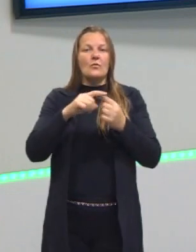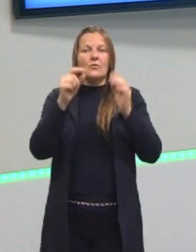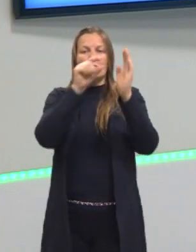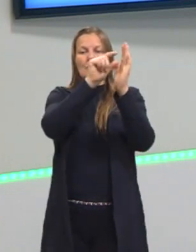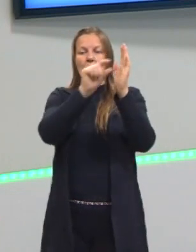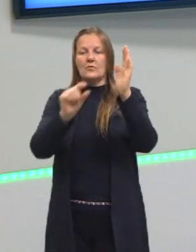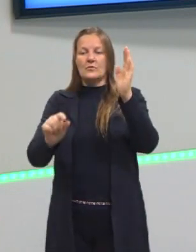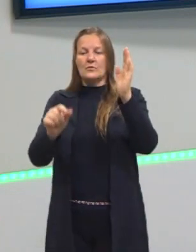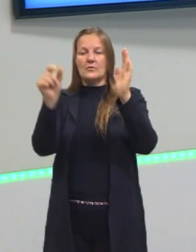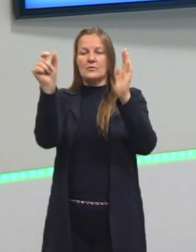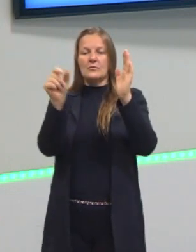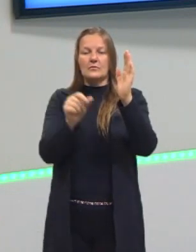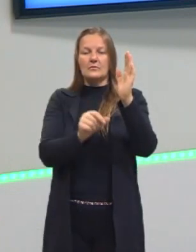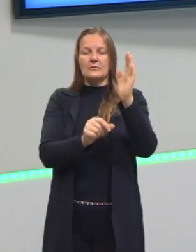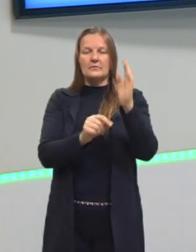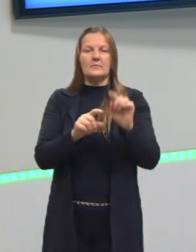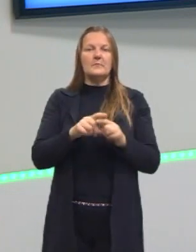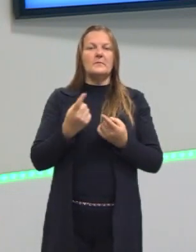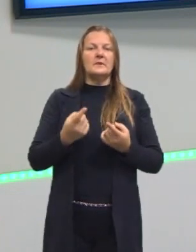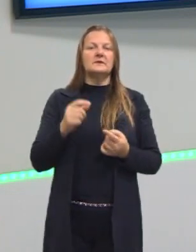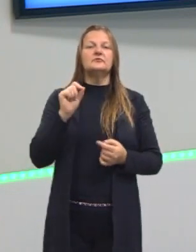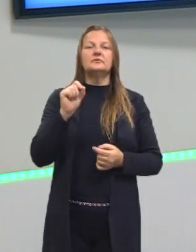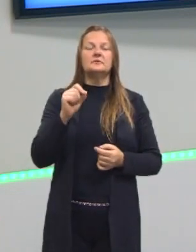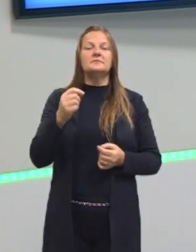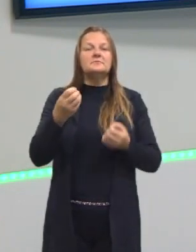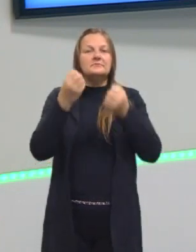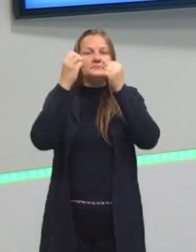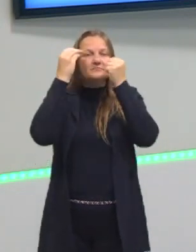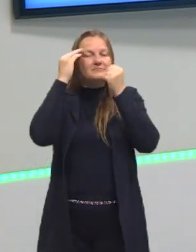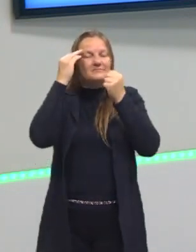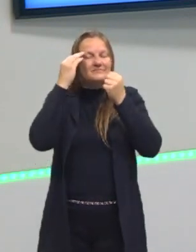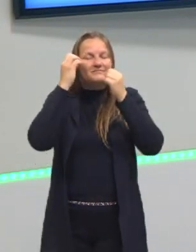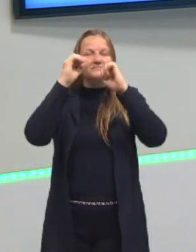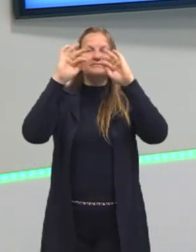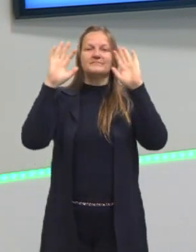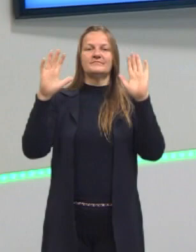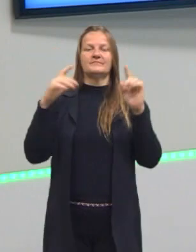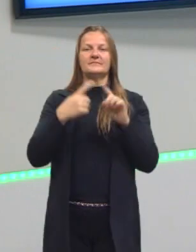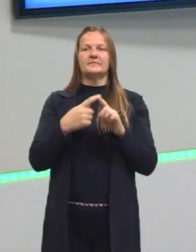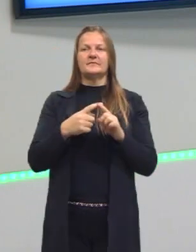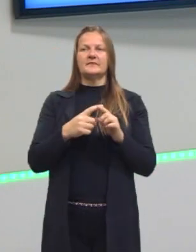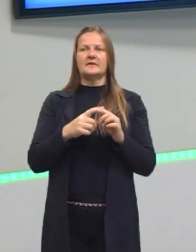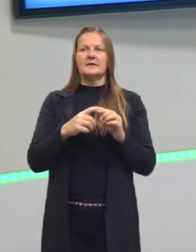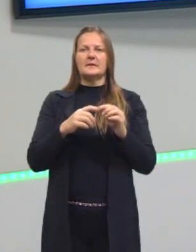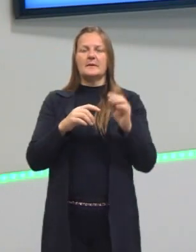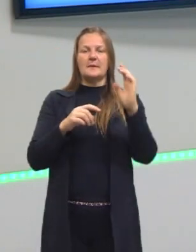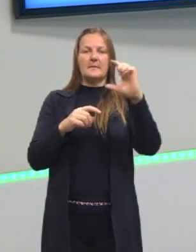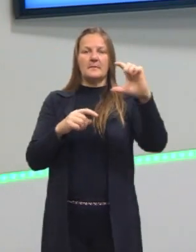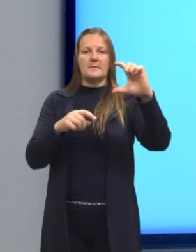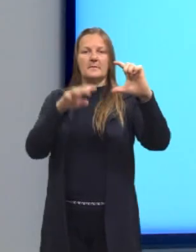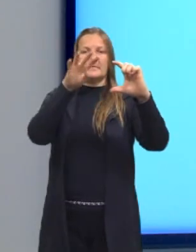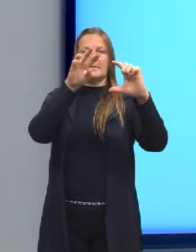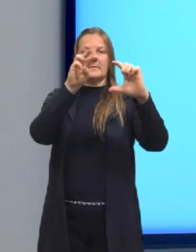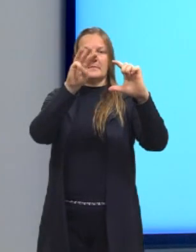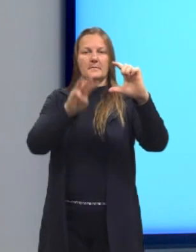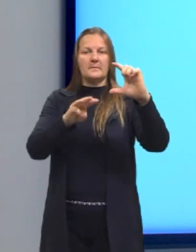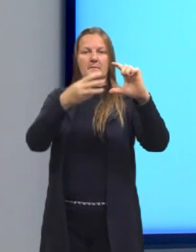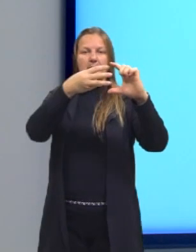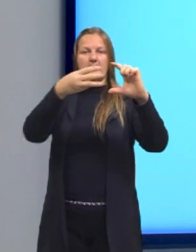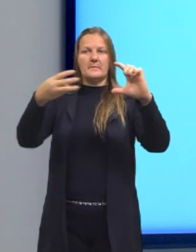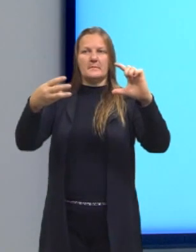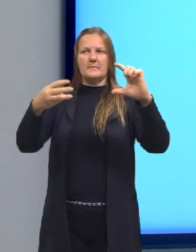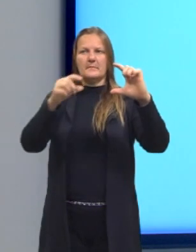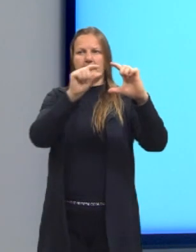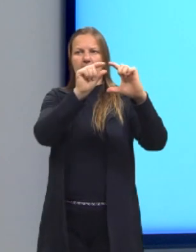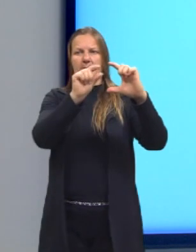principal e a secundária o que que nós entendemos né aqui na nossa matriz de ordem 3 a diagonal